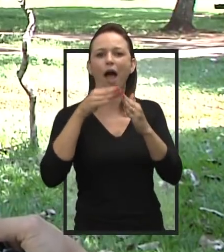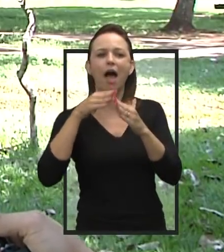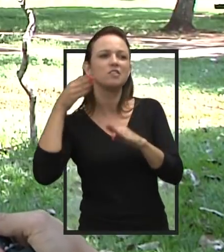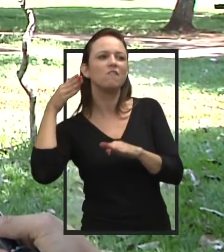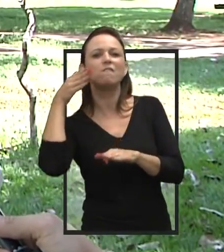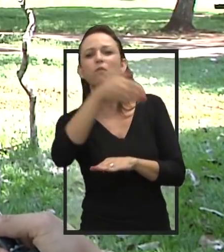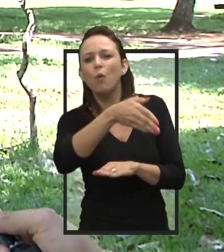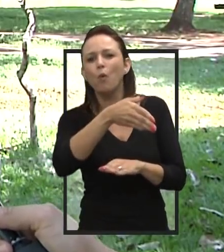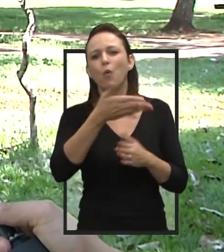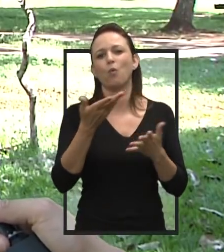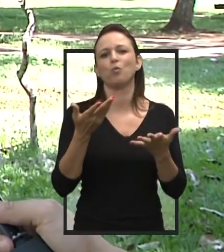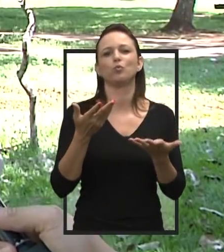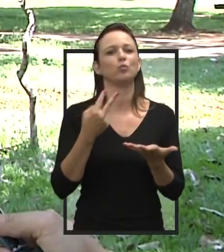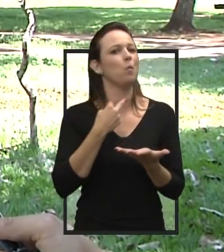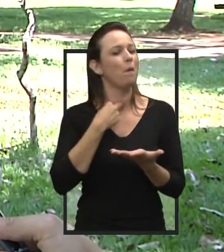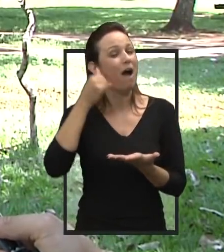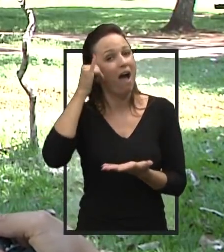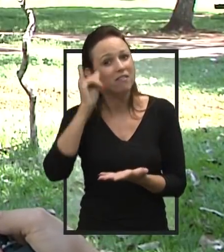do quintal da sua casa.